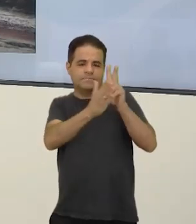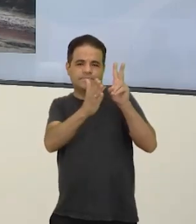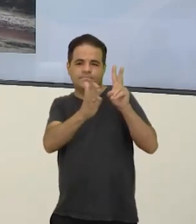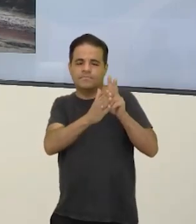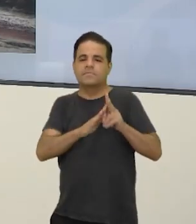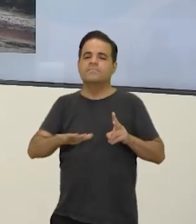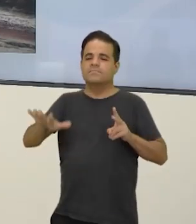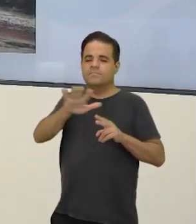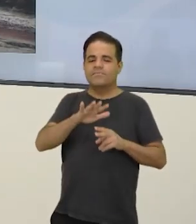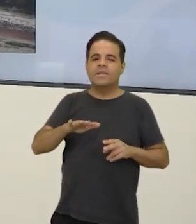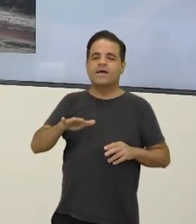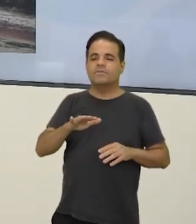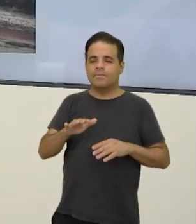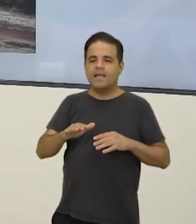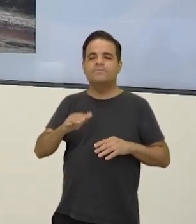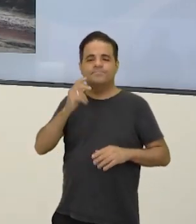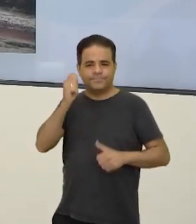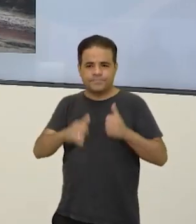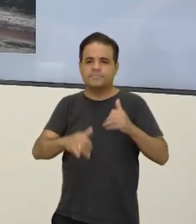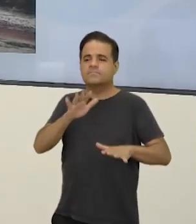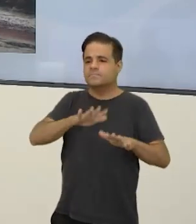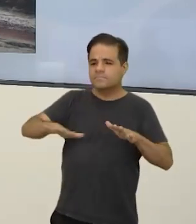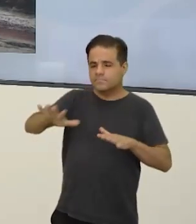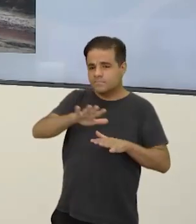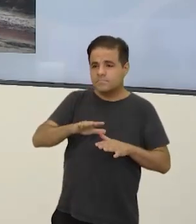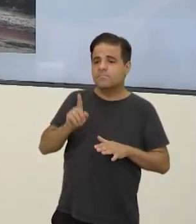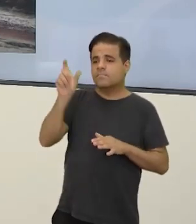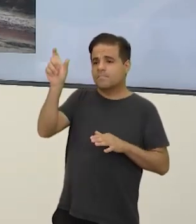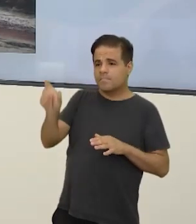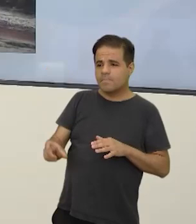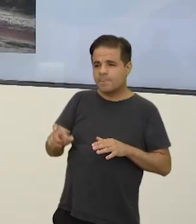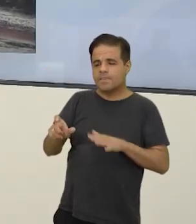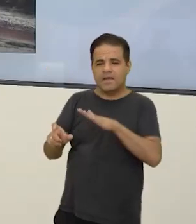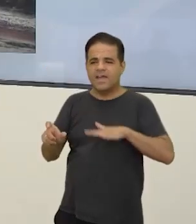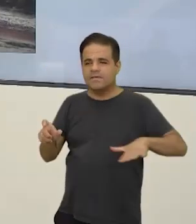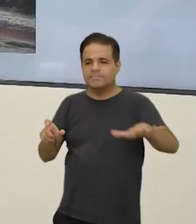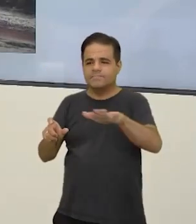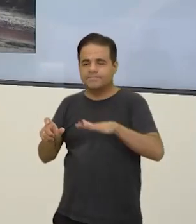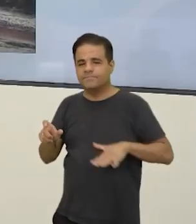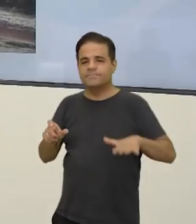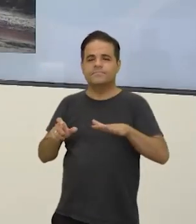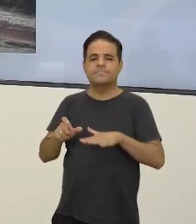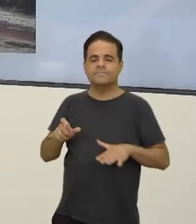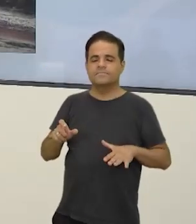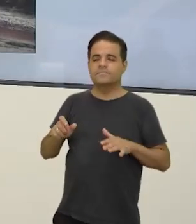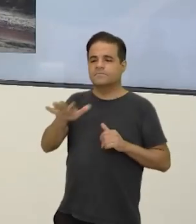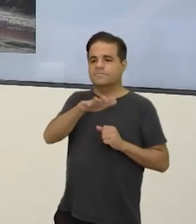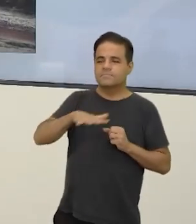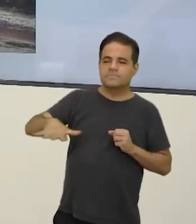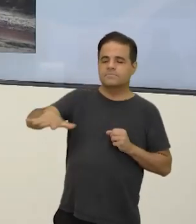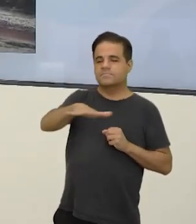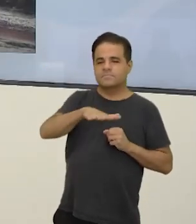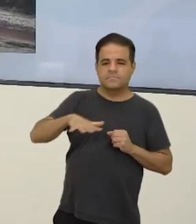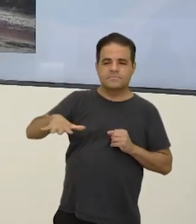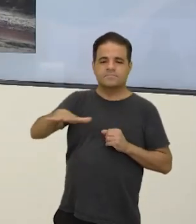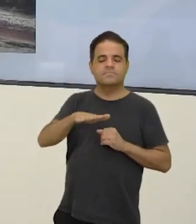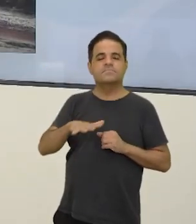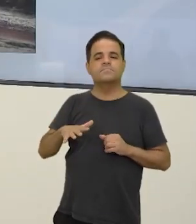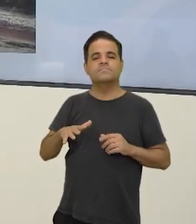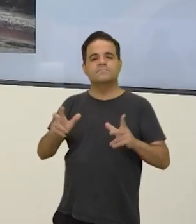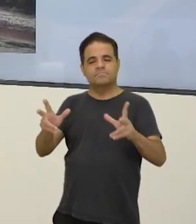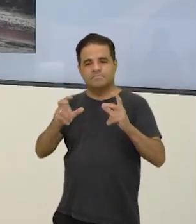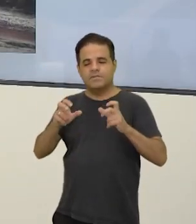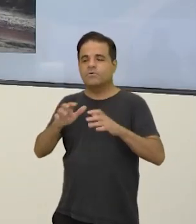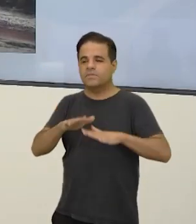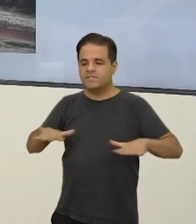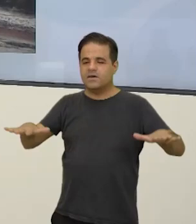Índia, e você tem uma praia, e ela nua, ornando com o ambiente. E a gente percebe que em